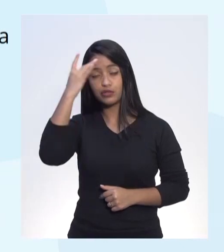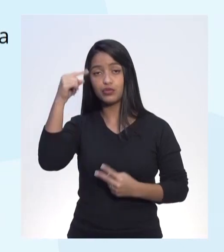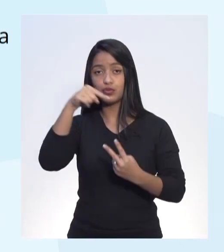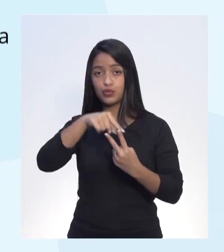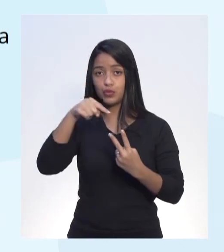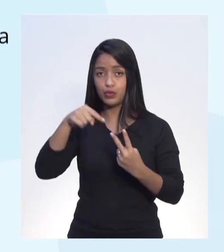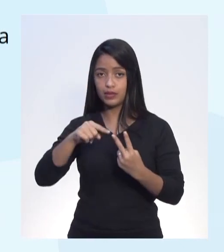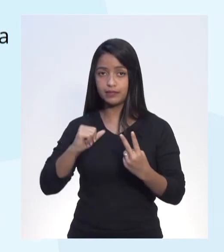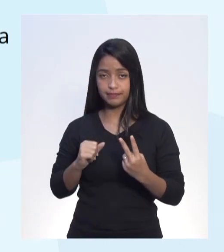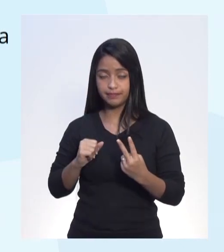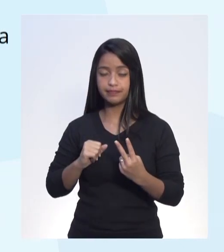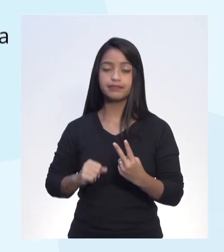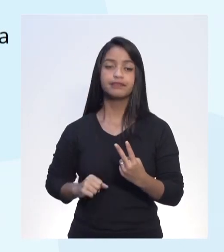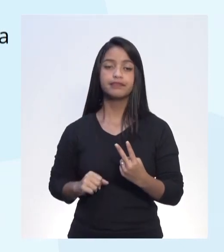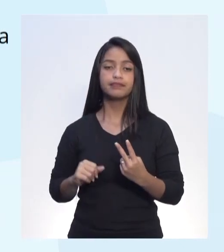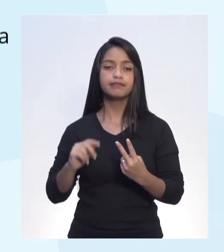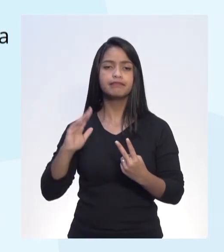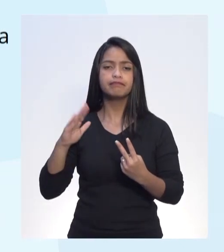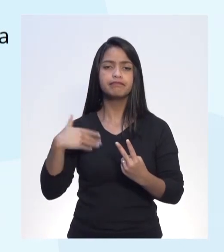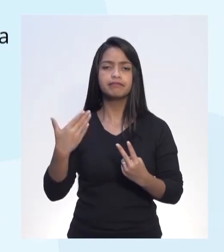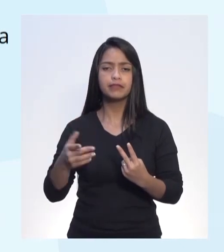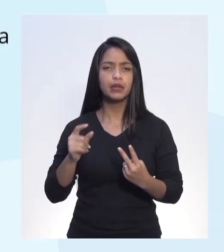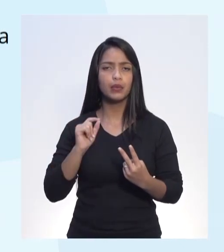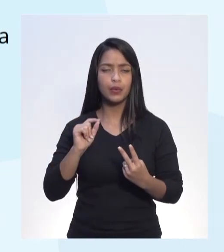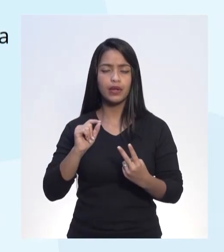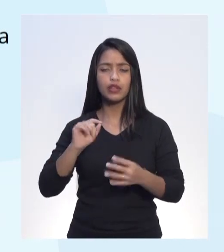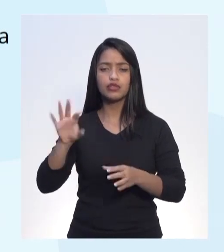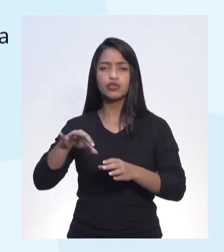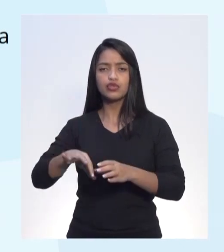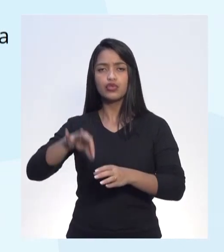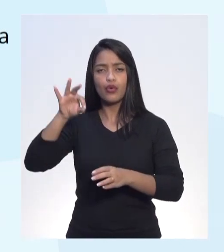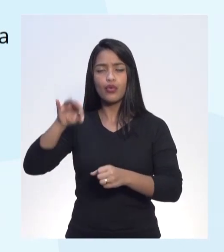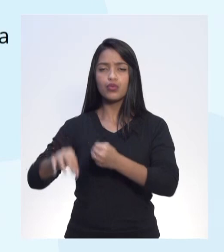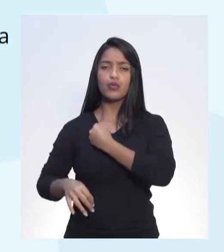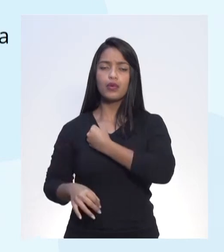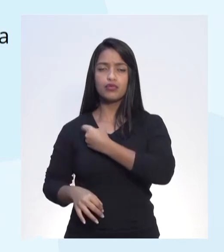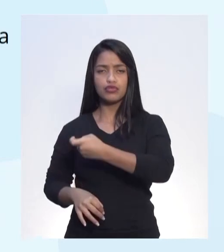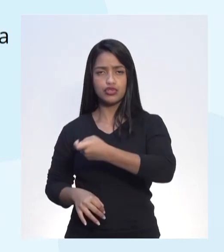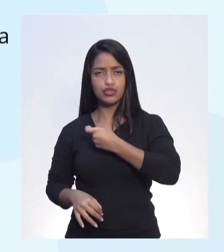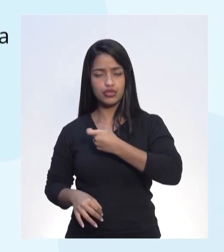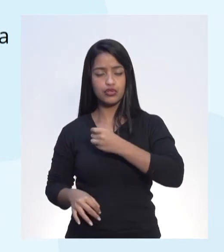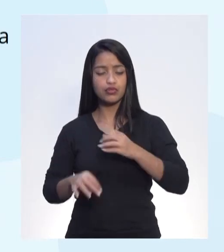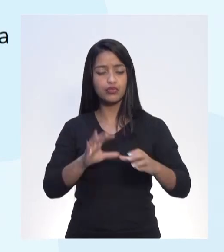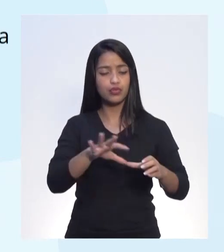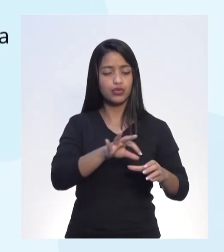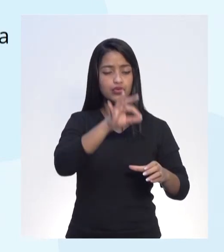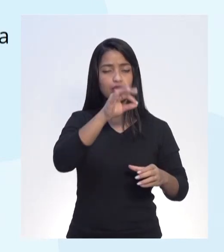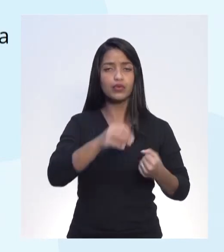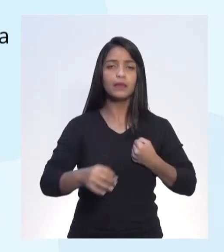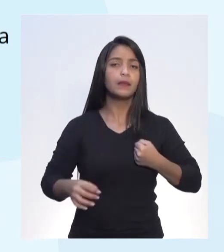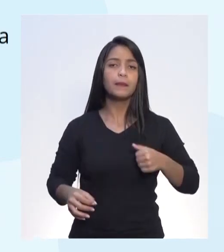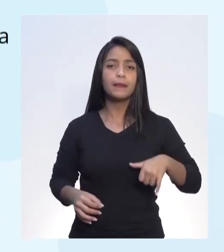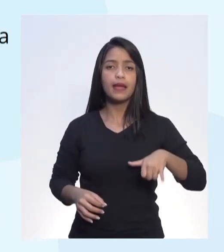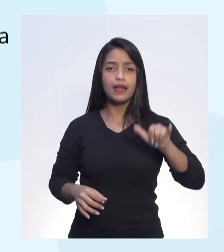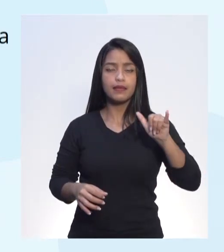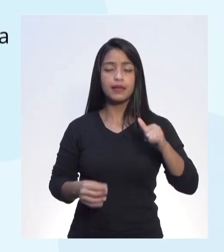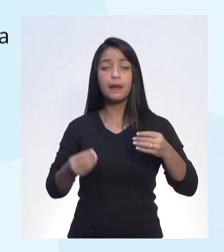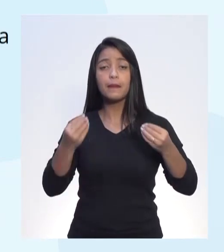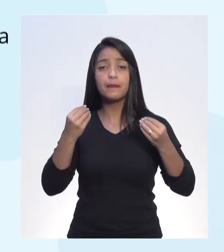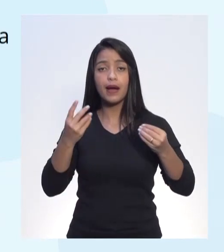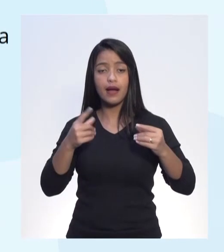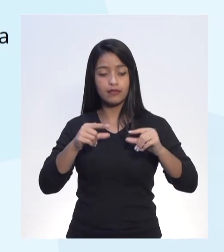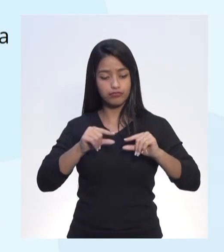candidato 2. Em seguida, foram sorteados os valores de x e de y para que resolvessem suas